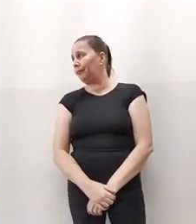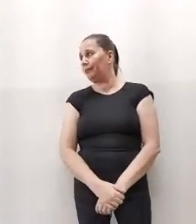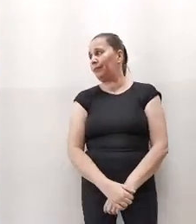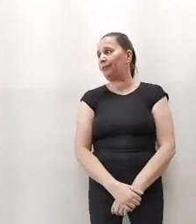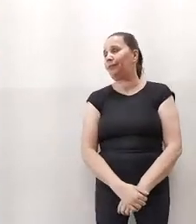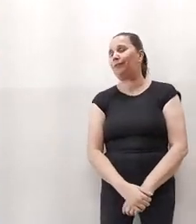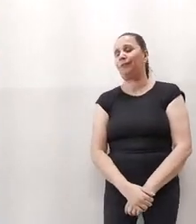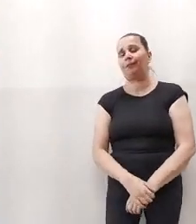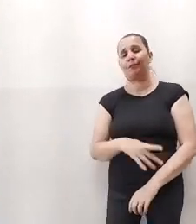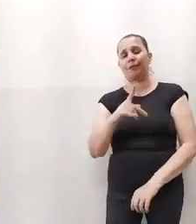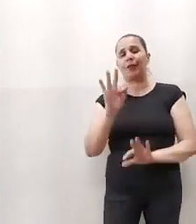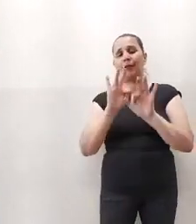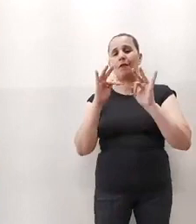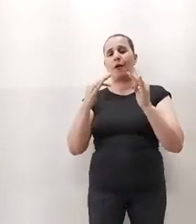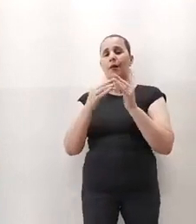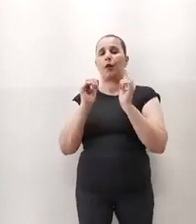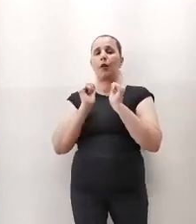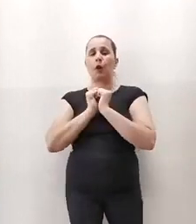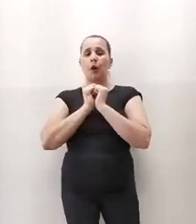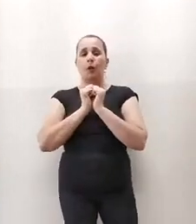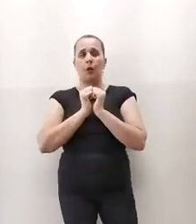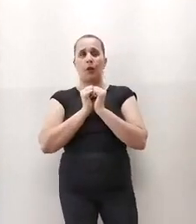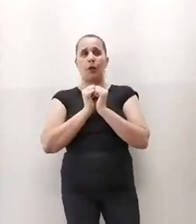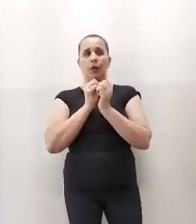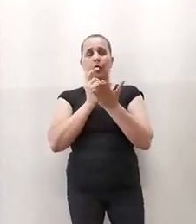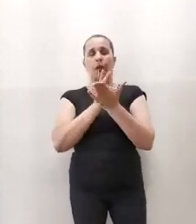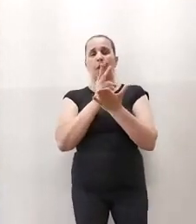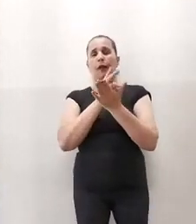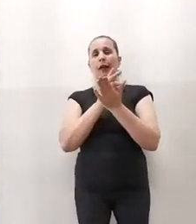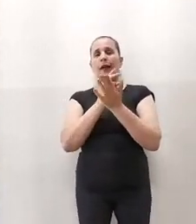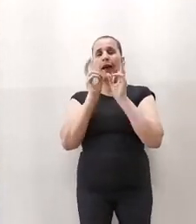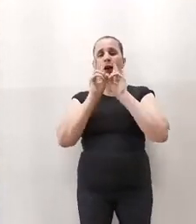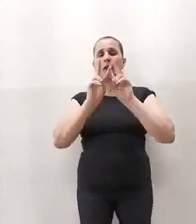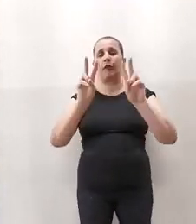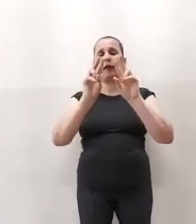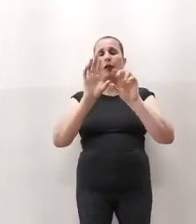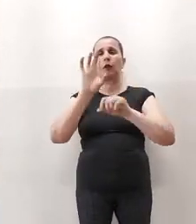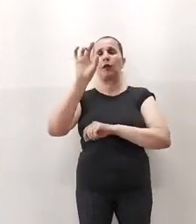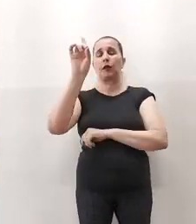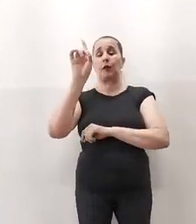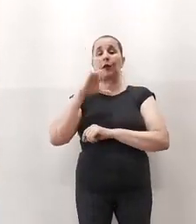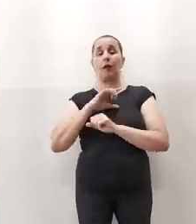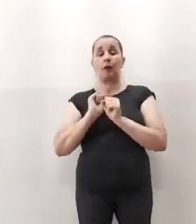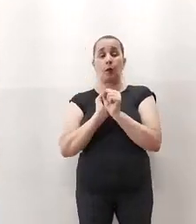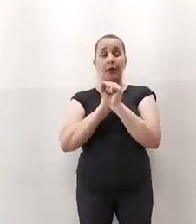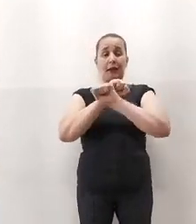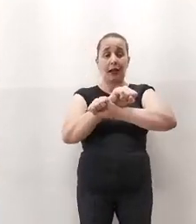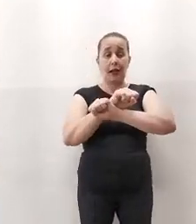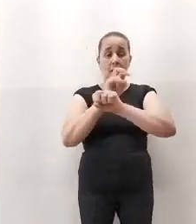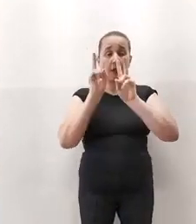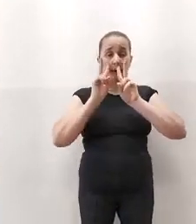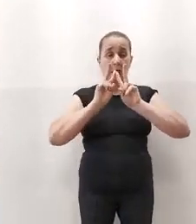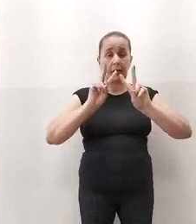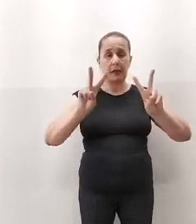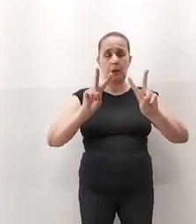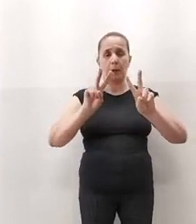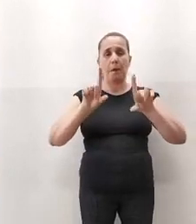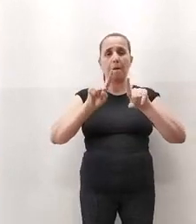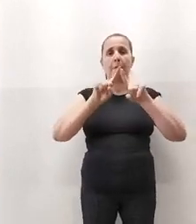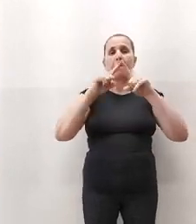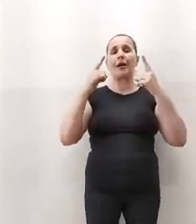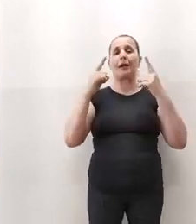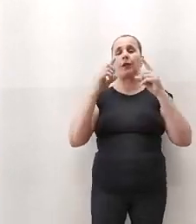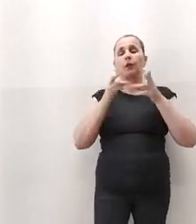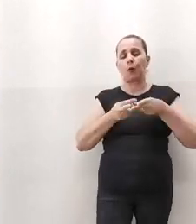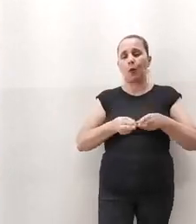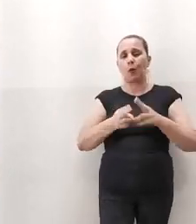Ele e a sua família tiveram suas vidas direcionadas à visão de Deus. Foram escravos dessa visão, mas aquilo que Noé